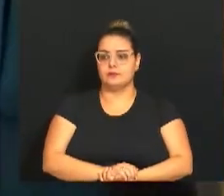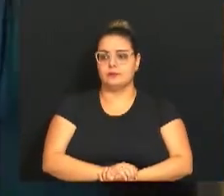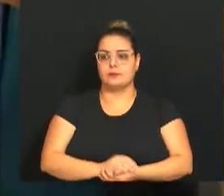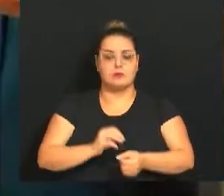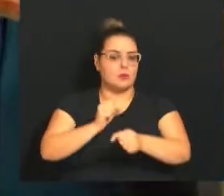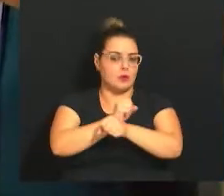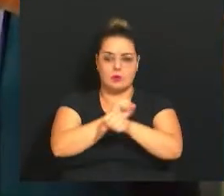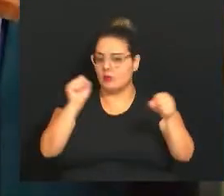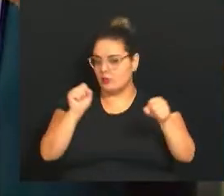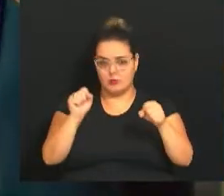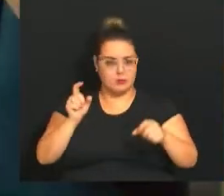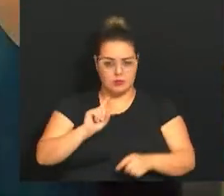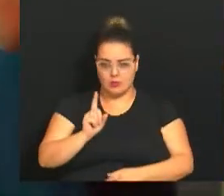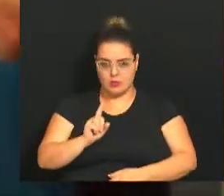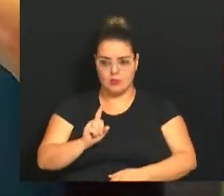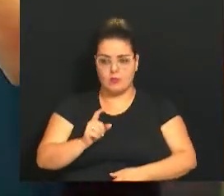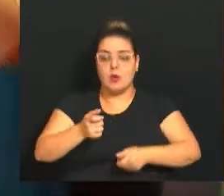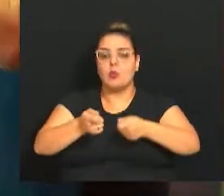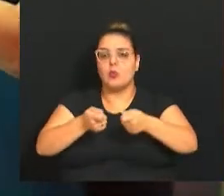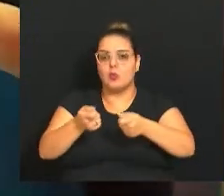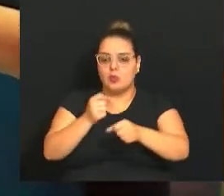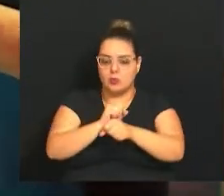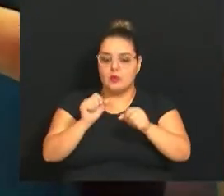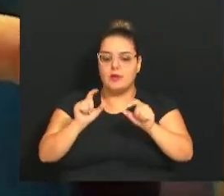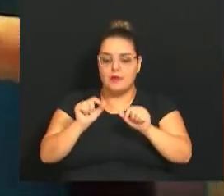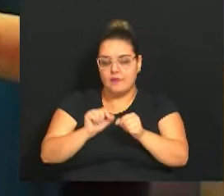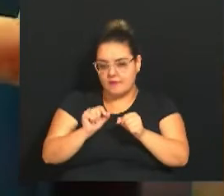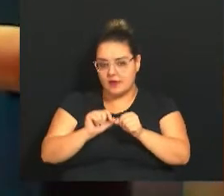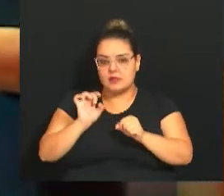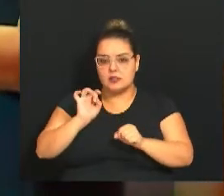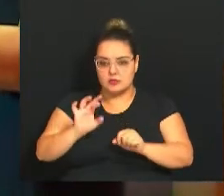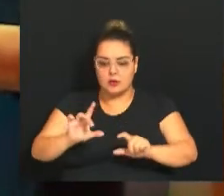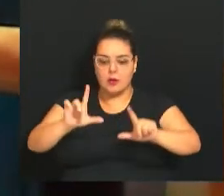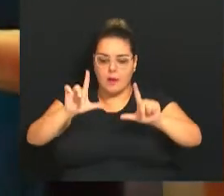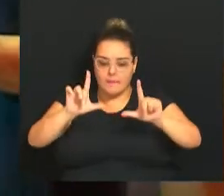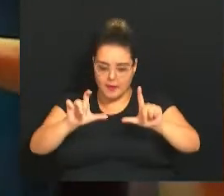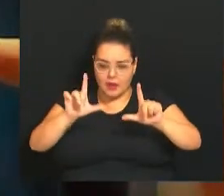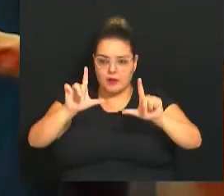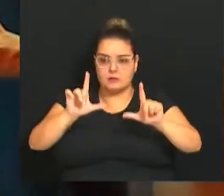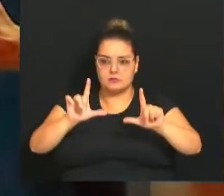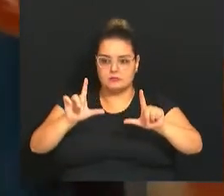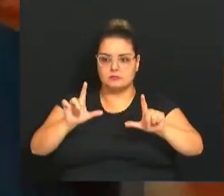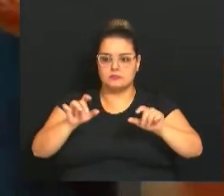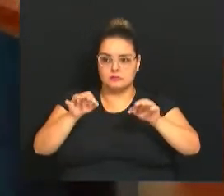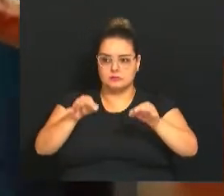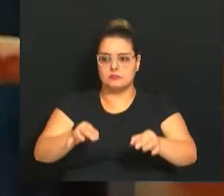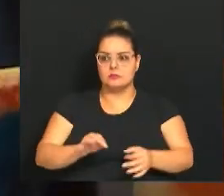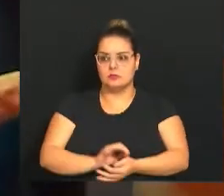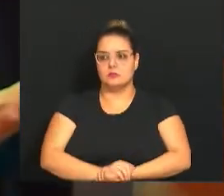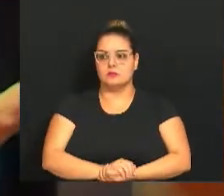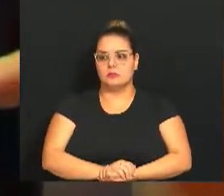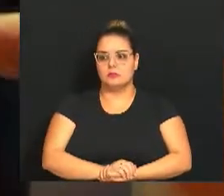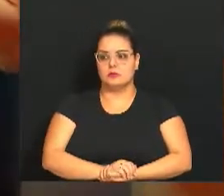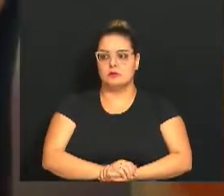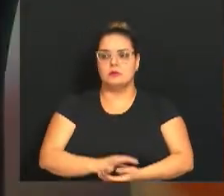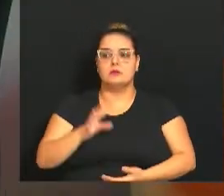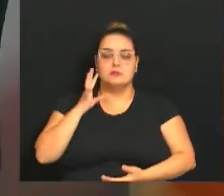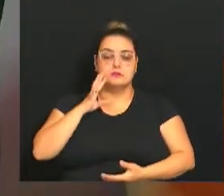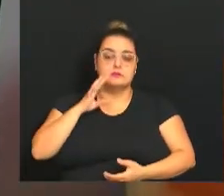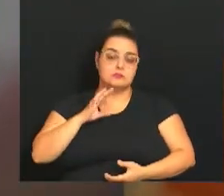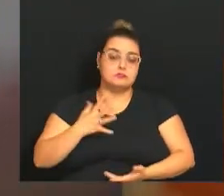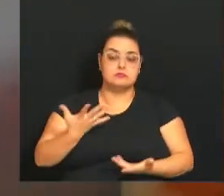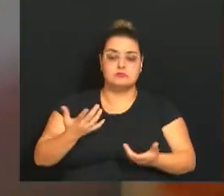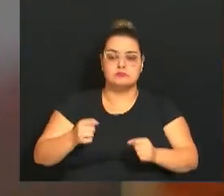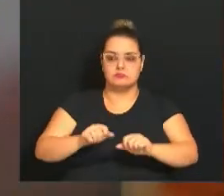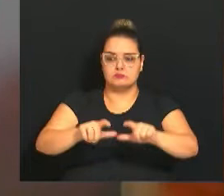bomba, ela é uma exposição controlada, feita para a construção de uma imagem de uma foto. Então, assim, é bacana dessa exposição que